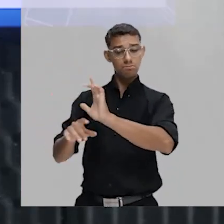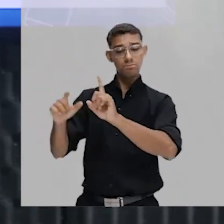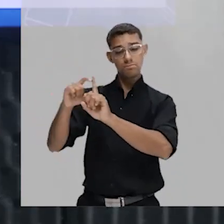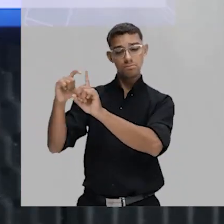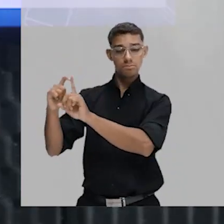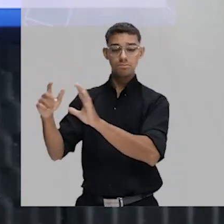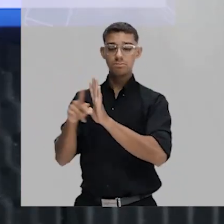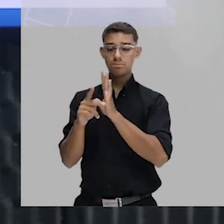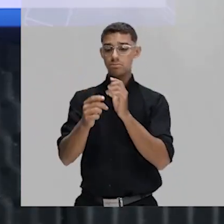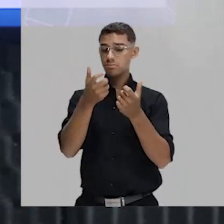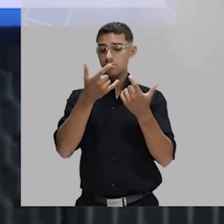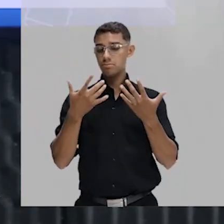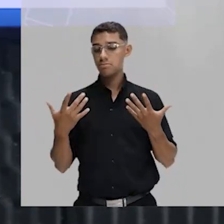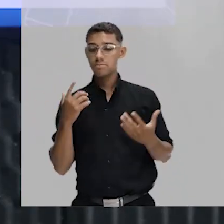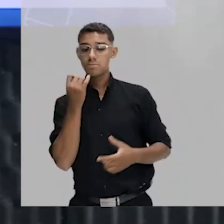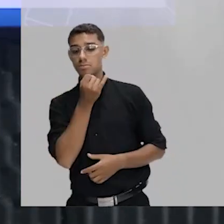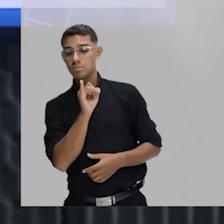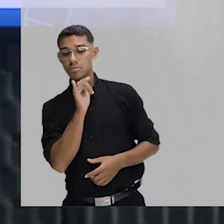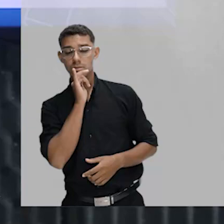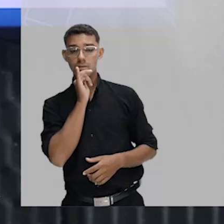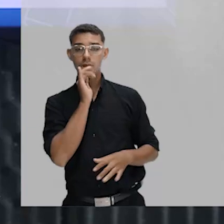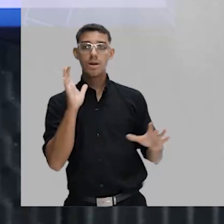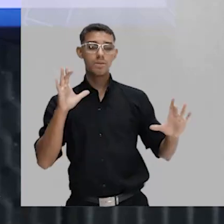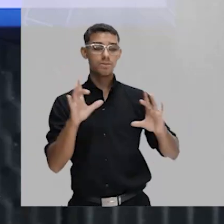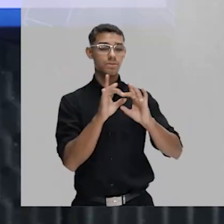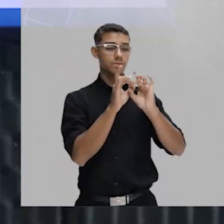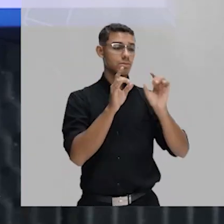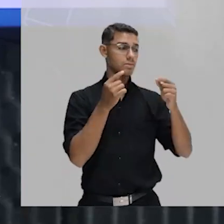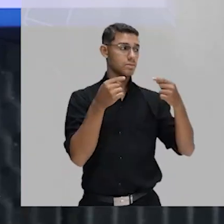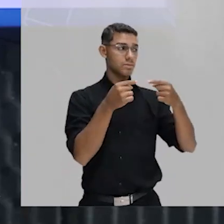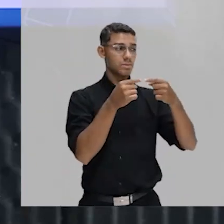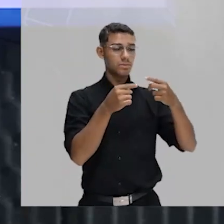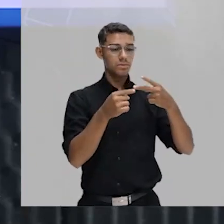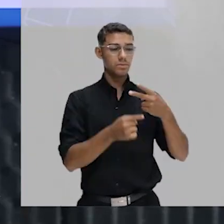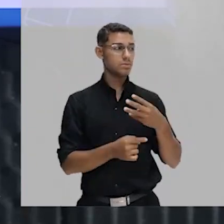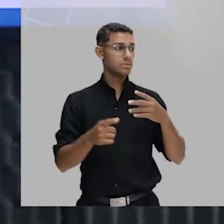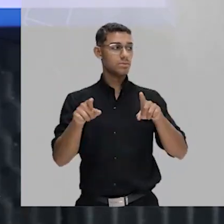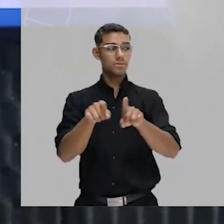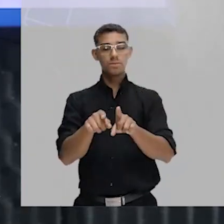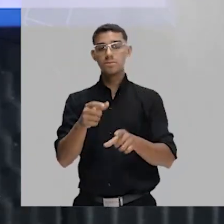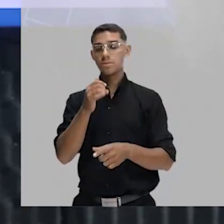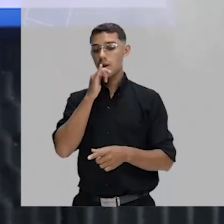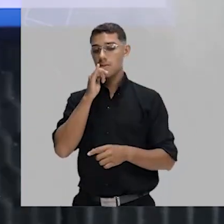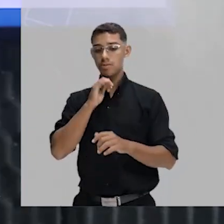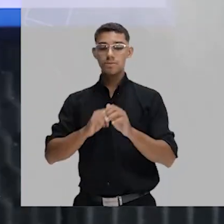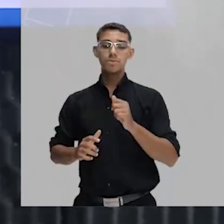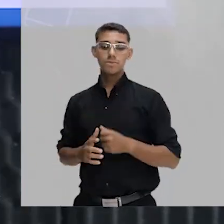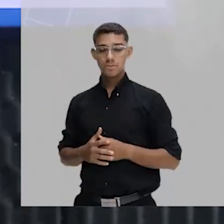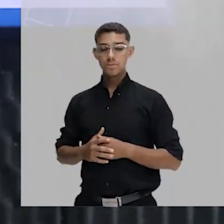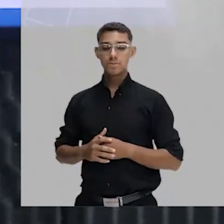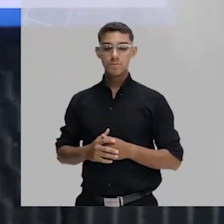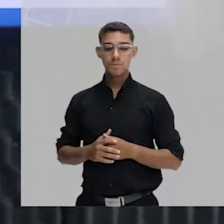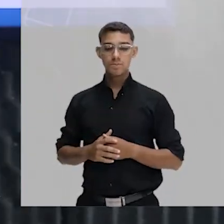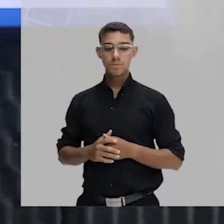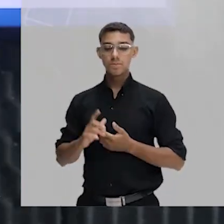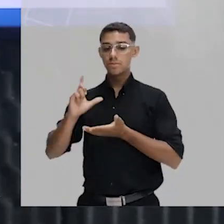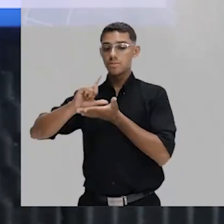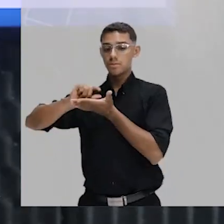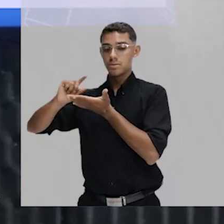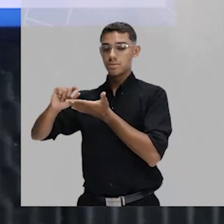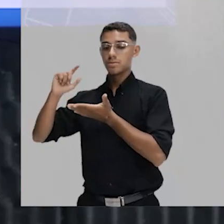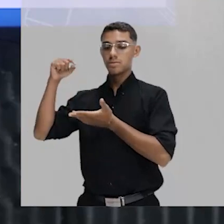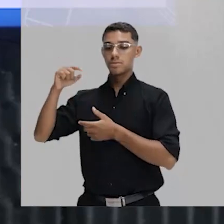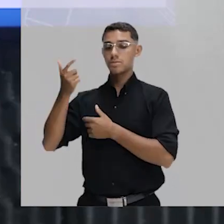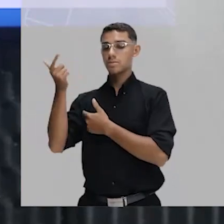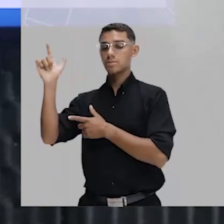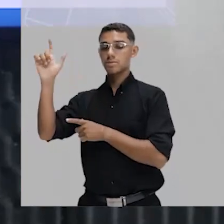para quê? Vão servir para determinar, vão servir para acompanhar, né? Que é o caso do artigo. Aqui nós já encontramos um outro tipo de